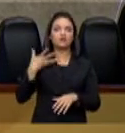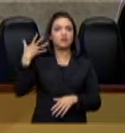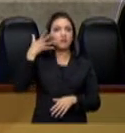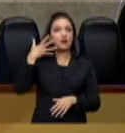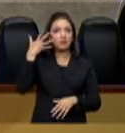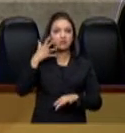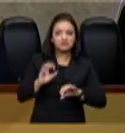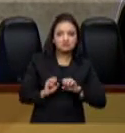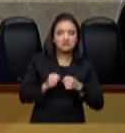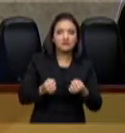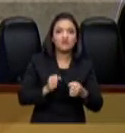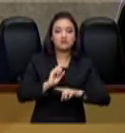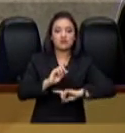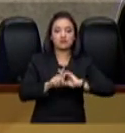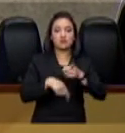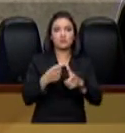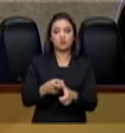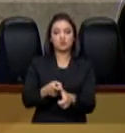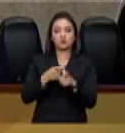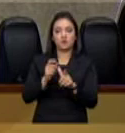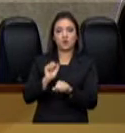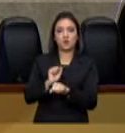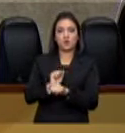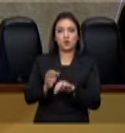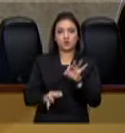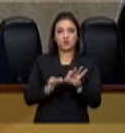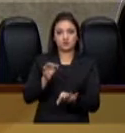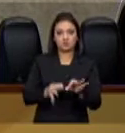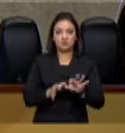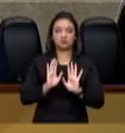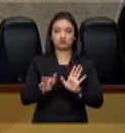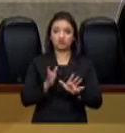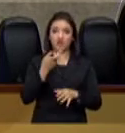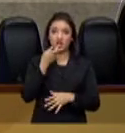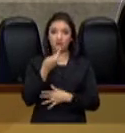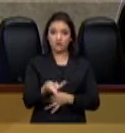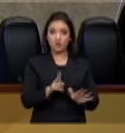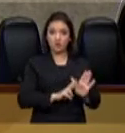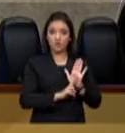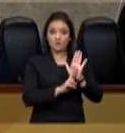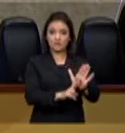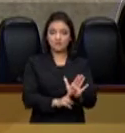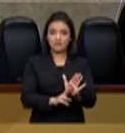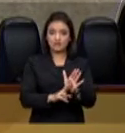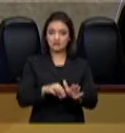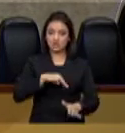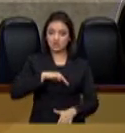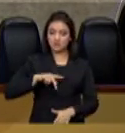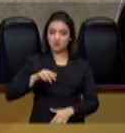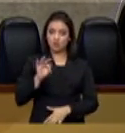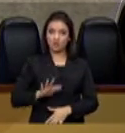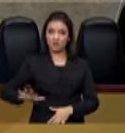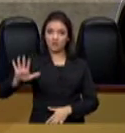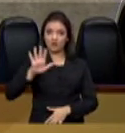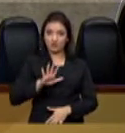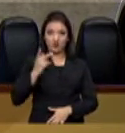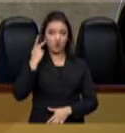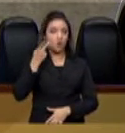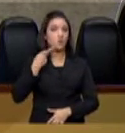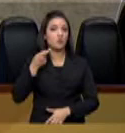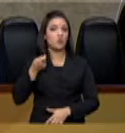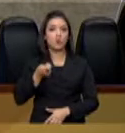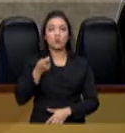julgamento foi suspenso. Falaram pelo requerente Antônio Augusto Brandão de Aras,